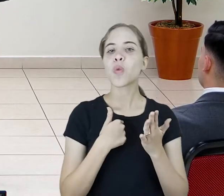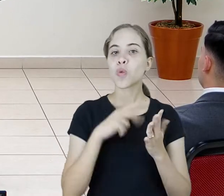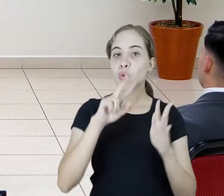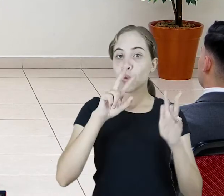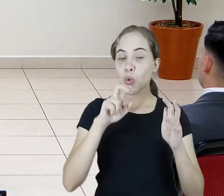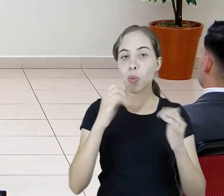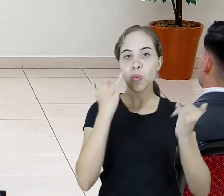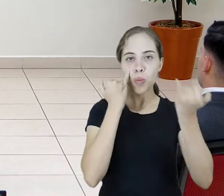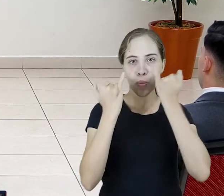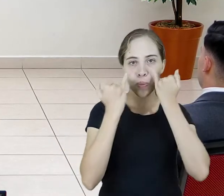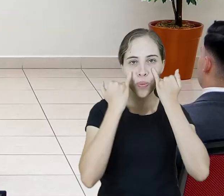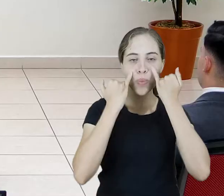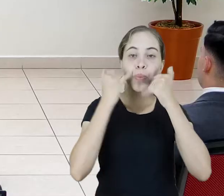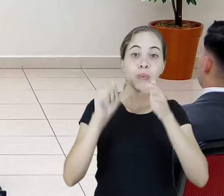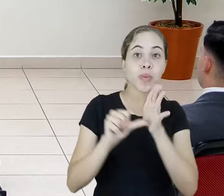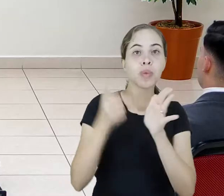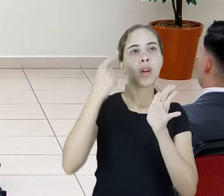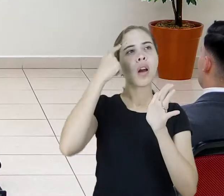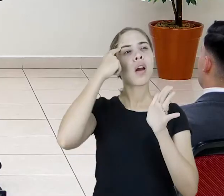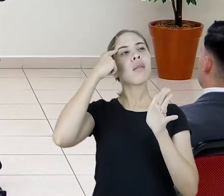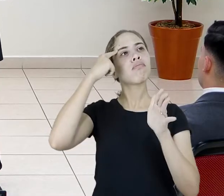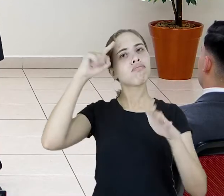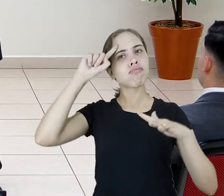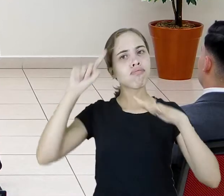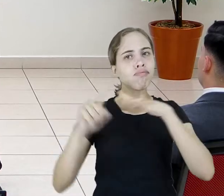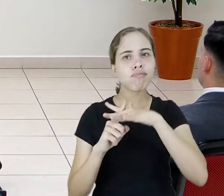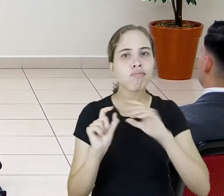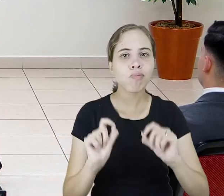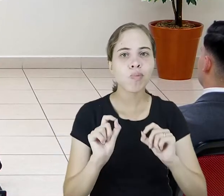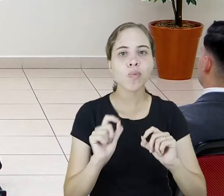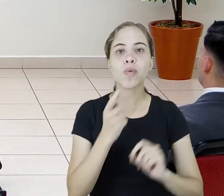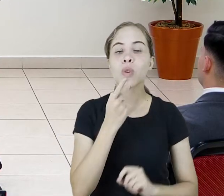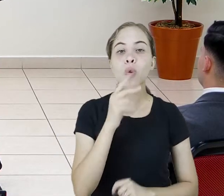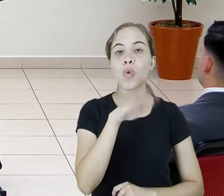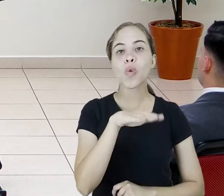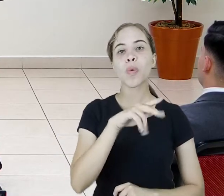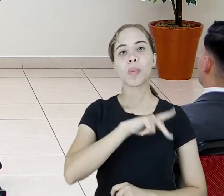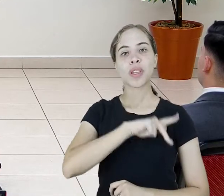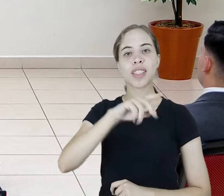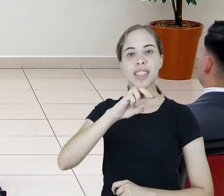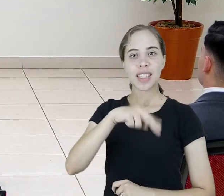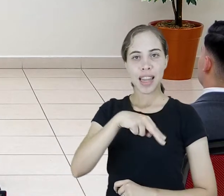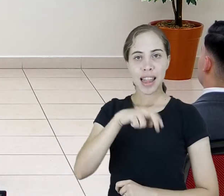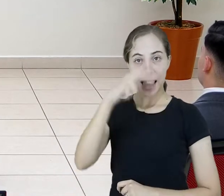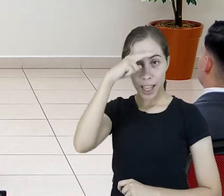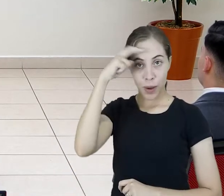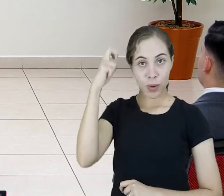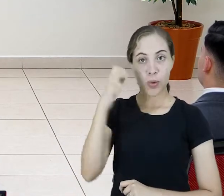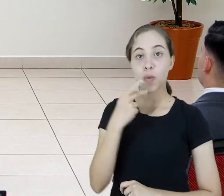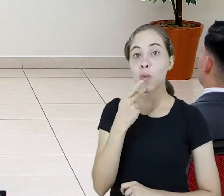das primeiras coisas que me veio à mente foi o que disse o presidente Nelson, que o Senhor